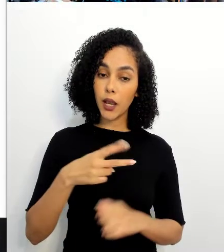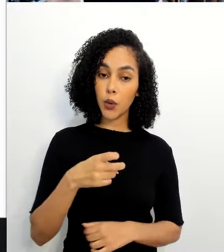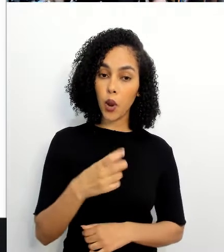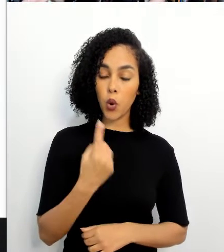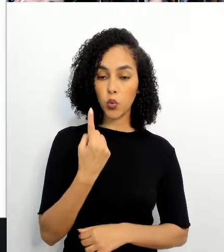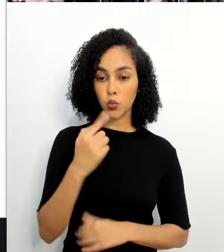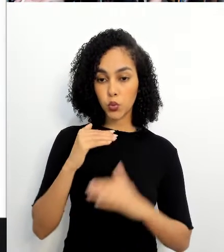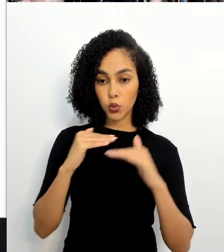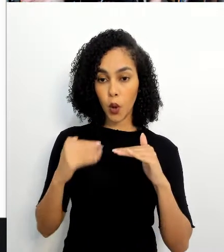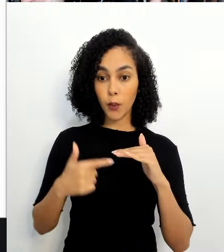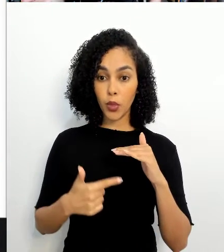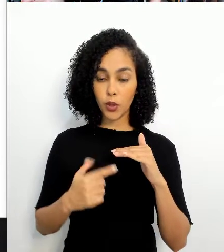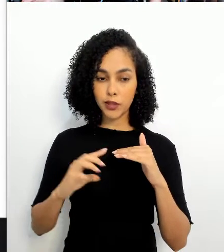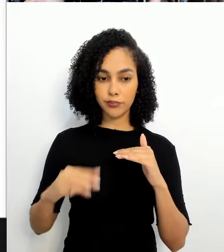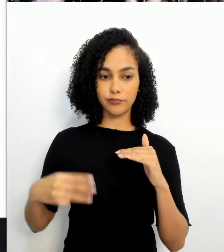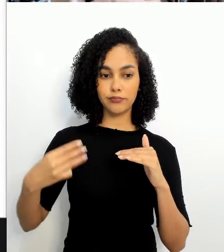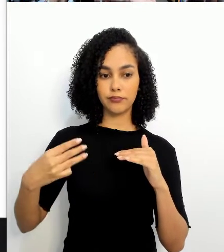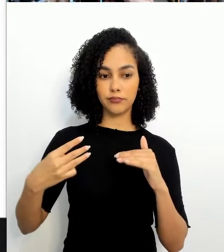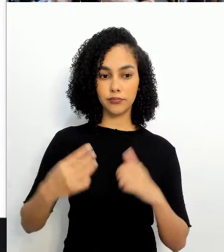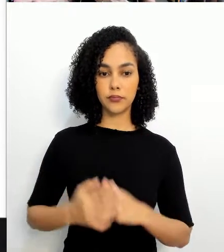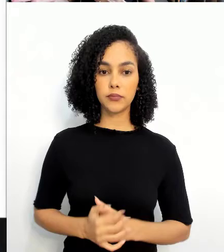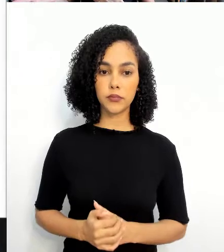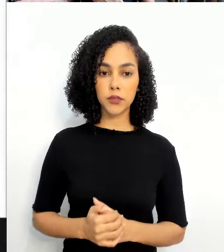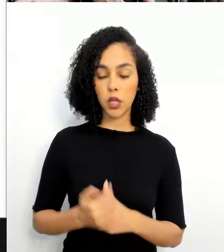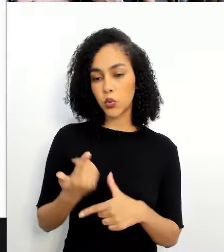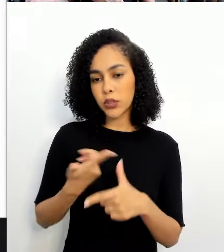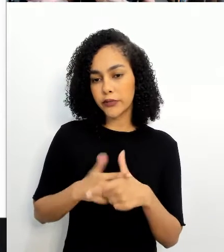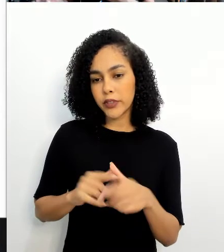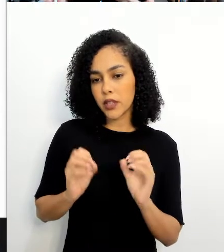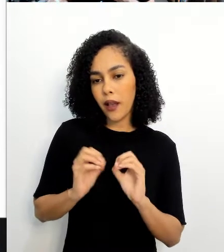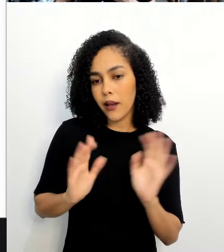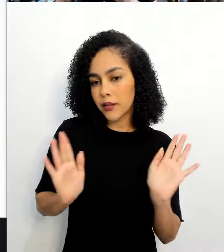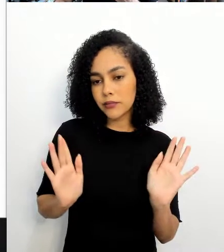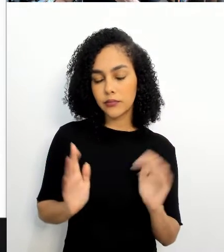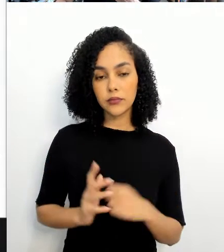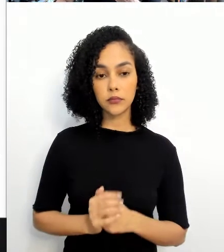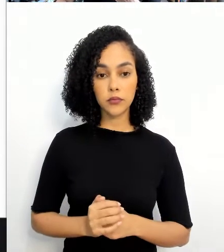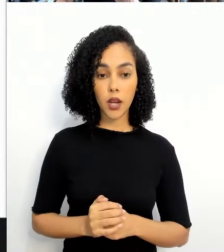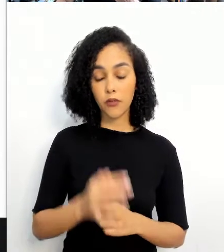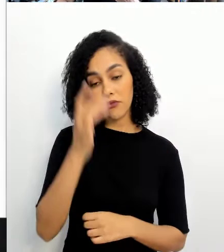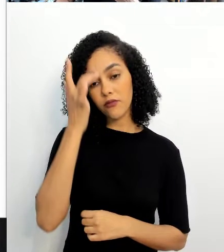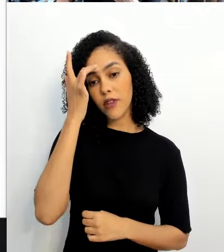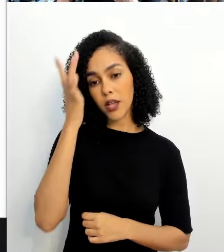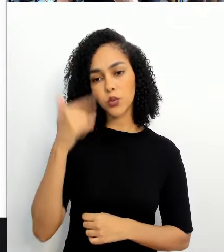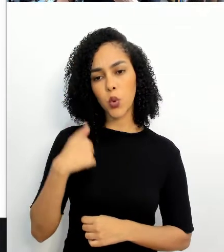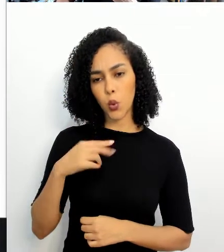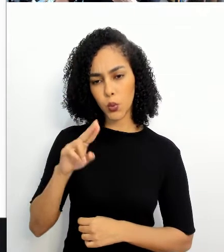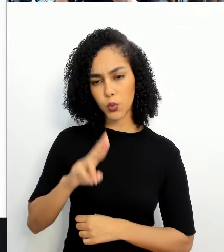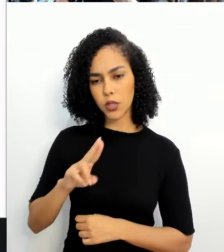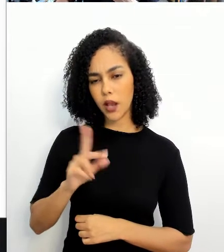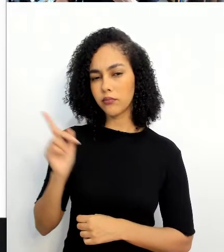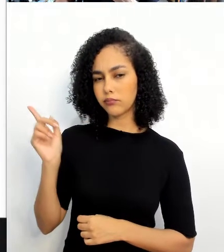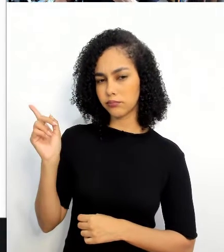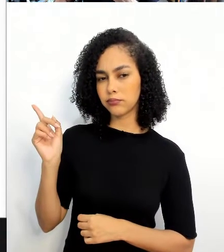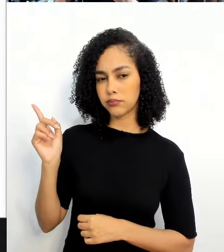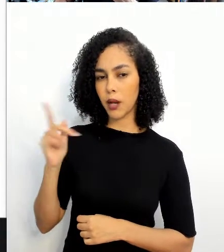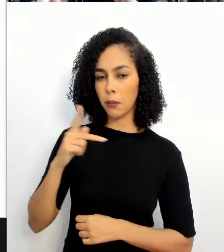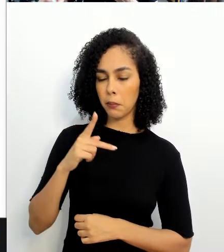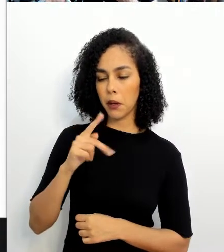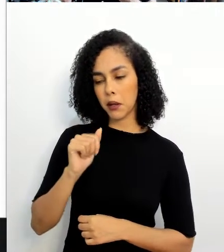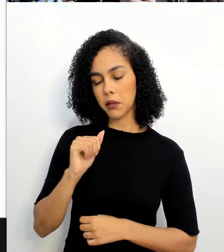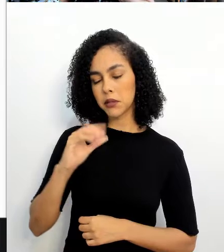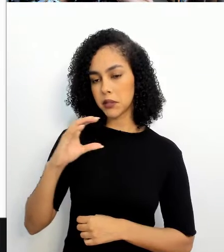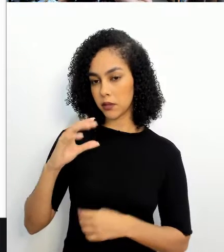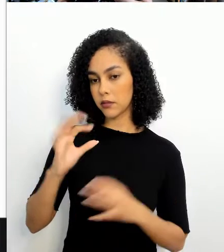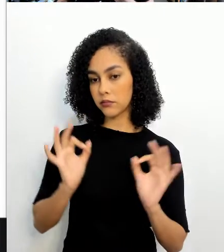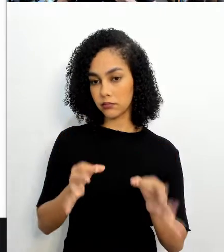elevado a 3. Já está calculado diretamente. Não divide em casos nenhum. Então, é muito mais fácil eu usar essa relação do complementar para